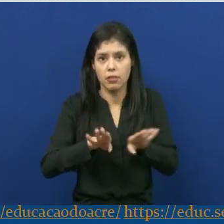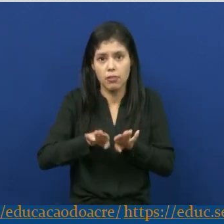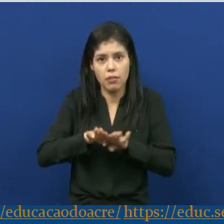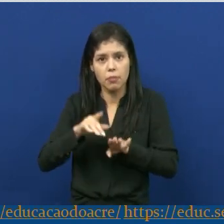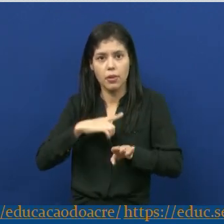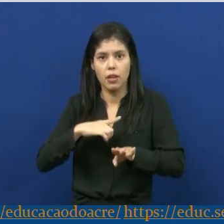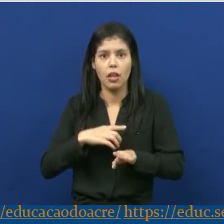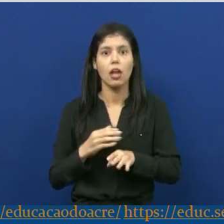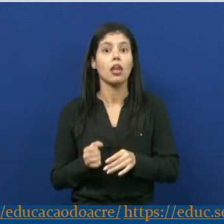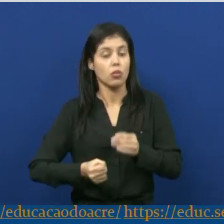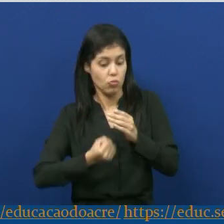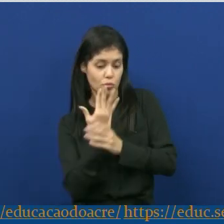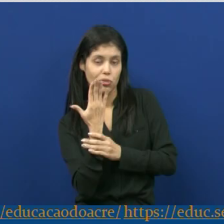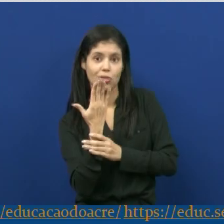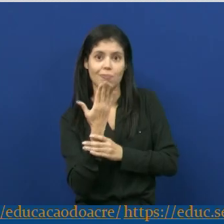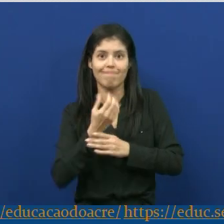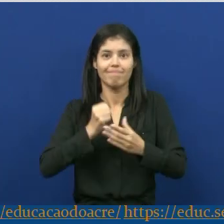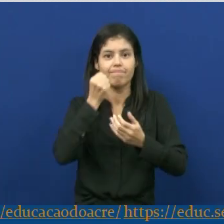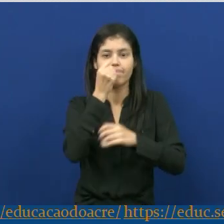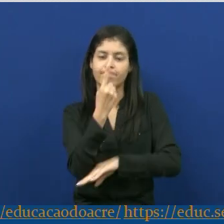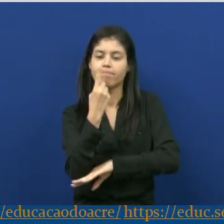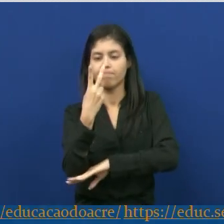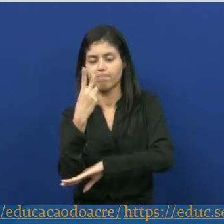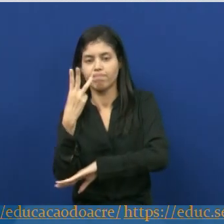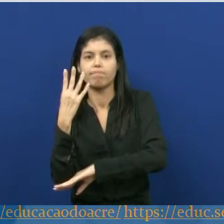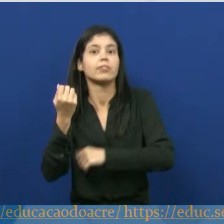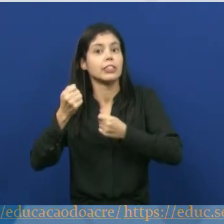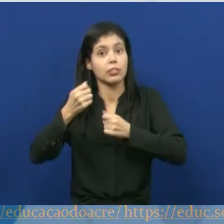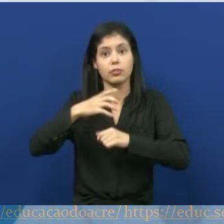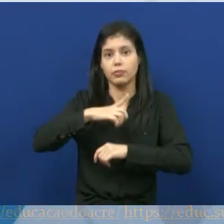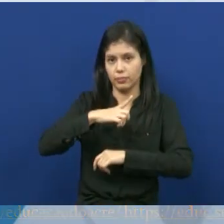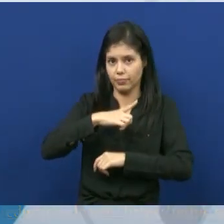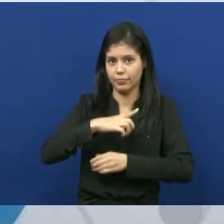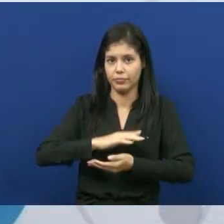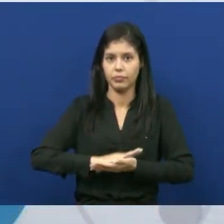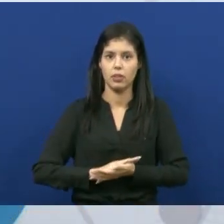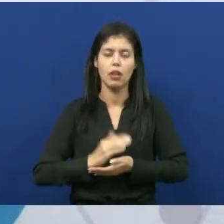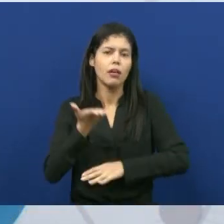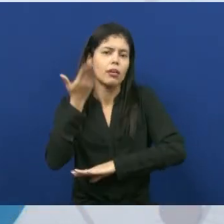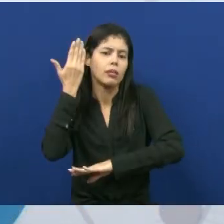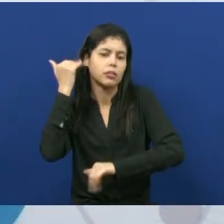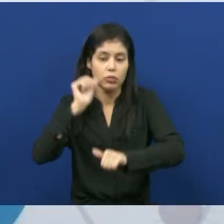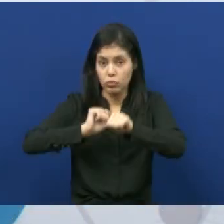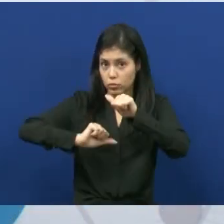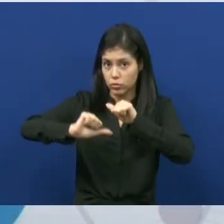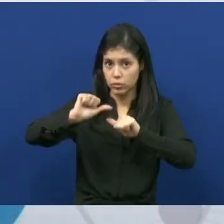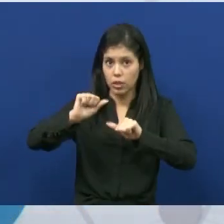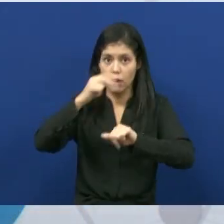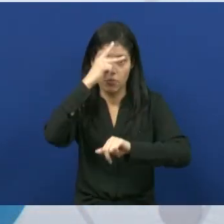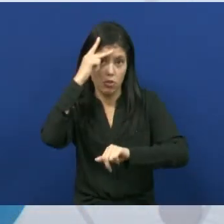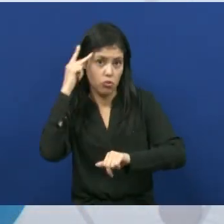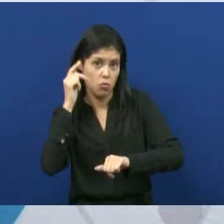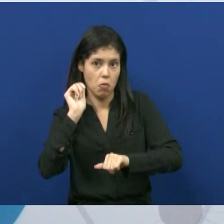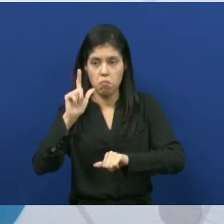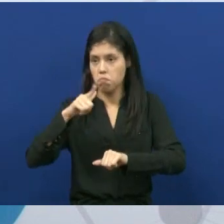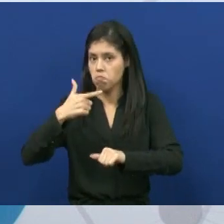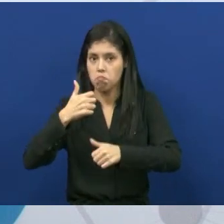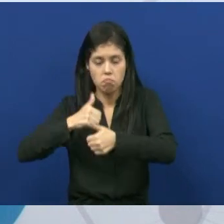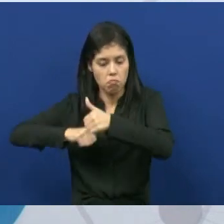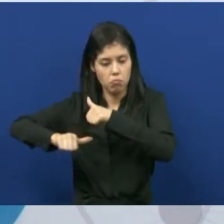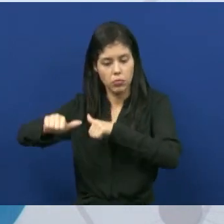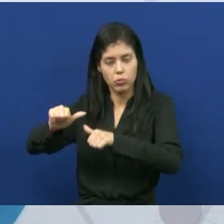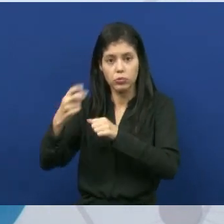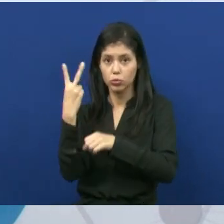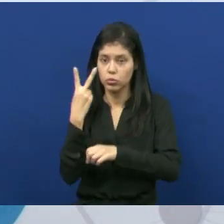de contar ok antes existiam muita troca uma pessoa trocava